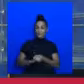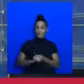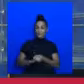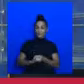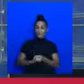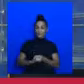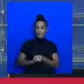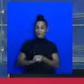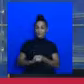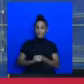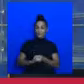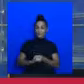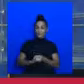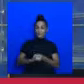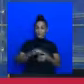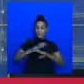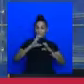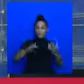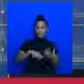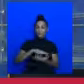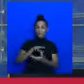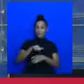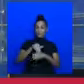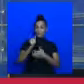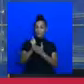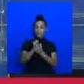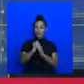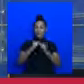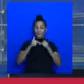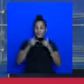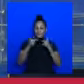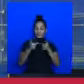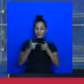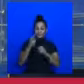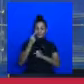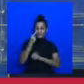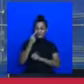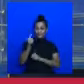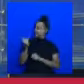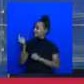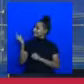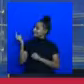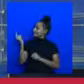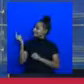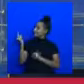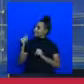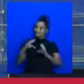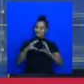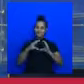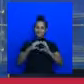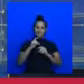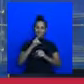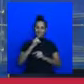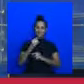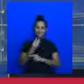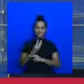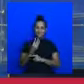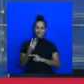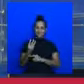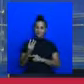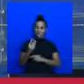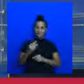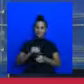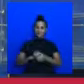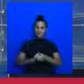45. O globo girando, você chamando, a sorte chegando. Bola verde, número